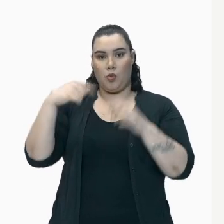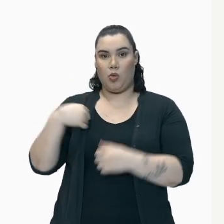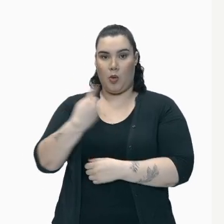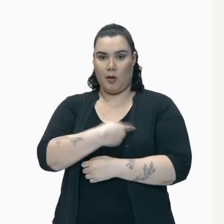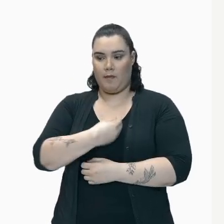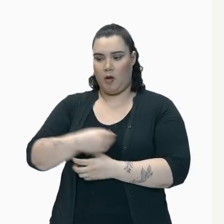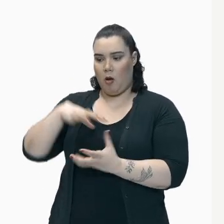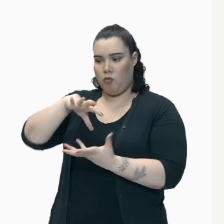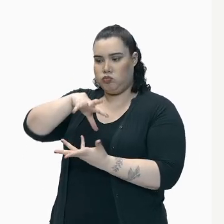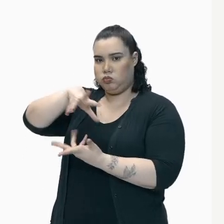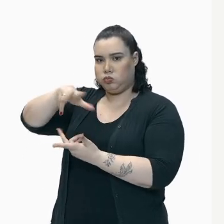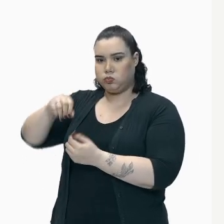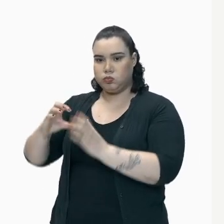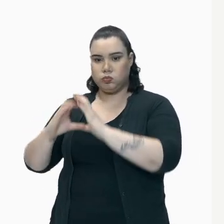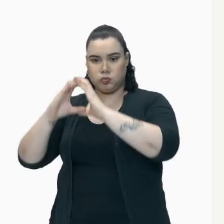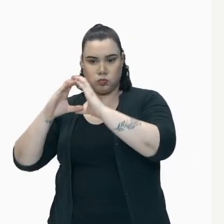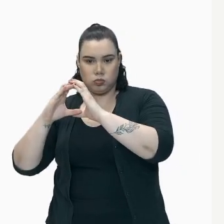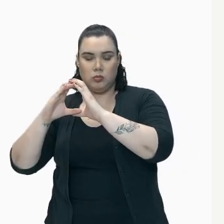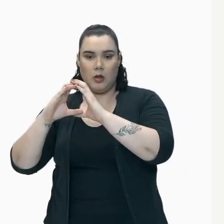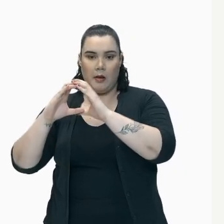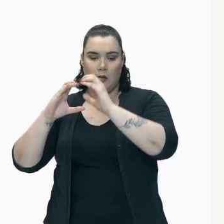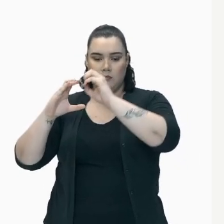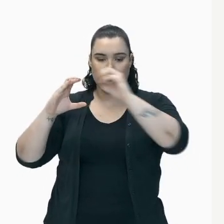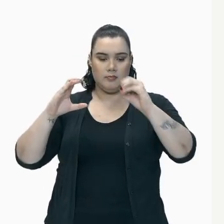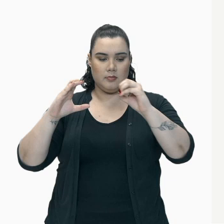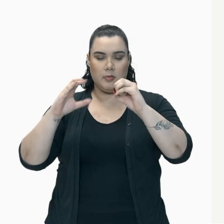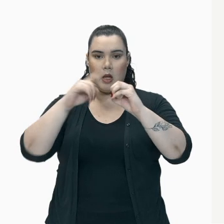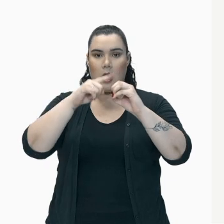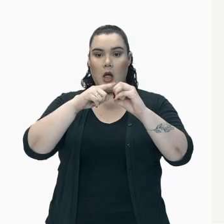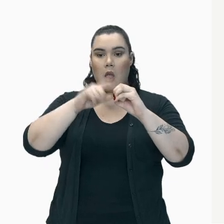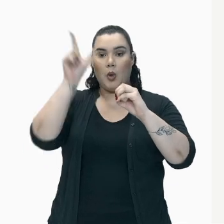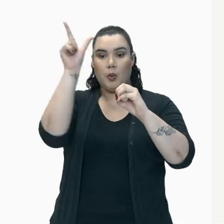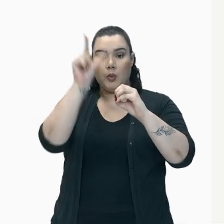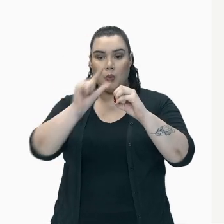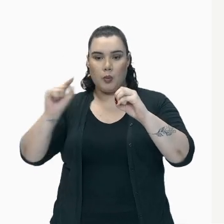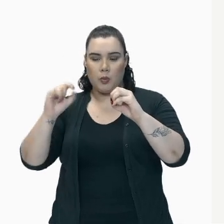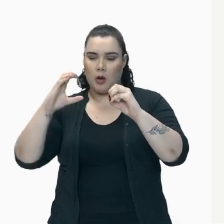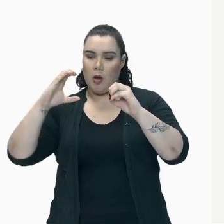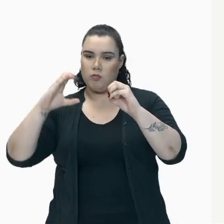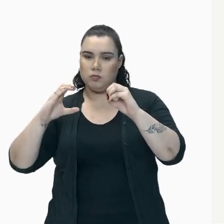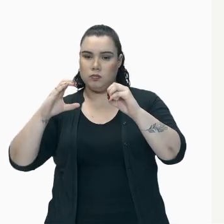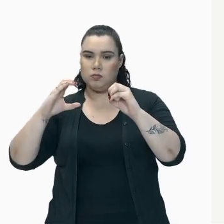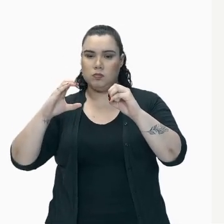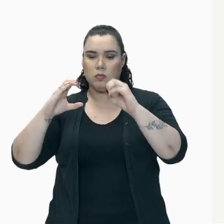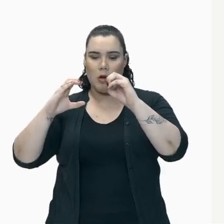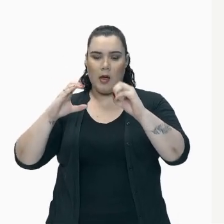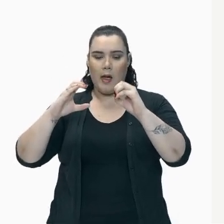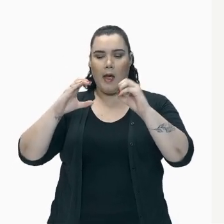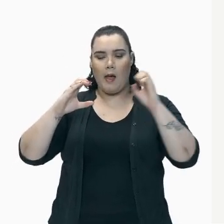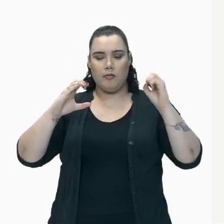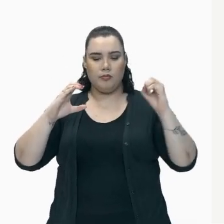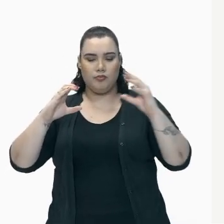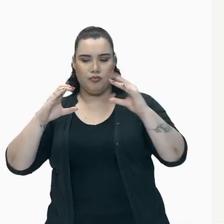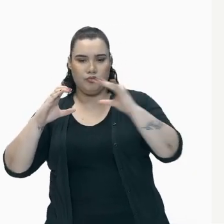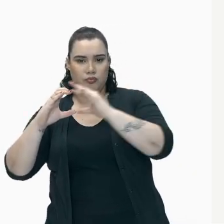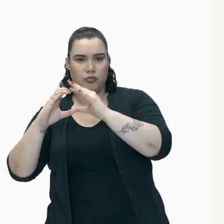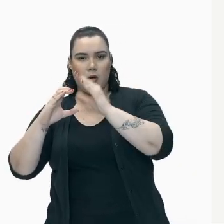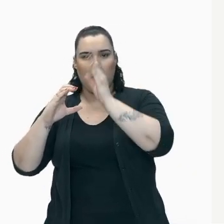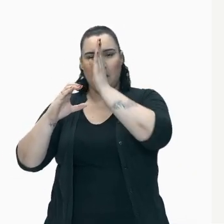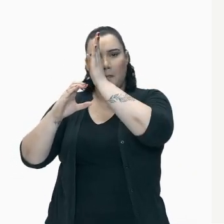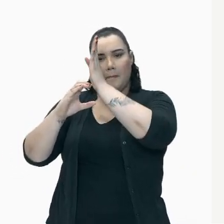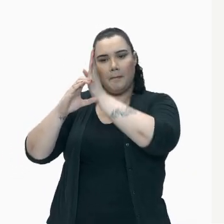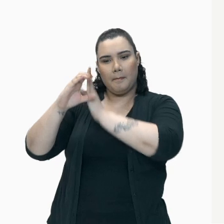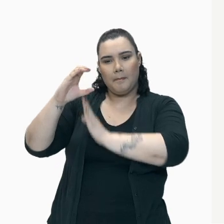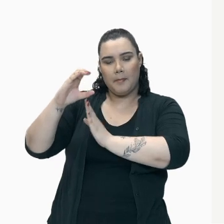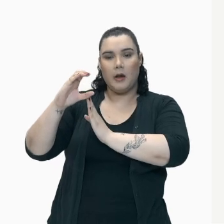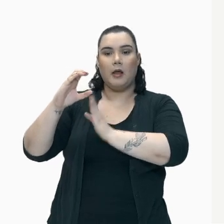Terra, ela projeta uma sombra na Terra que é bem pequena, tá certo? Essa sombra, onde acontece